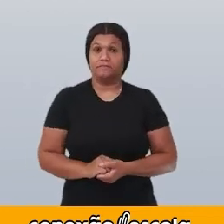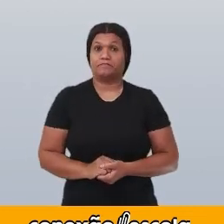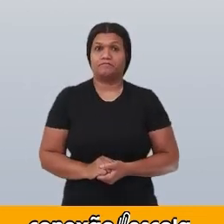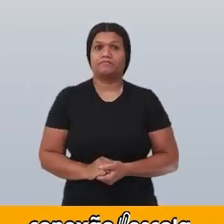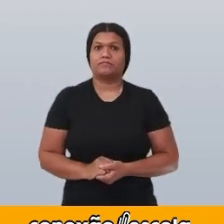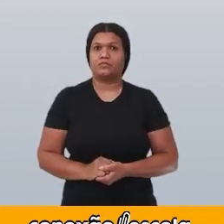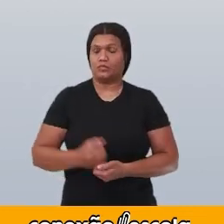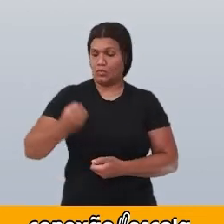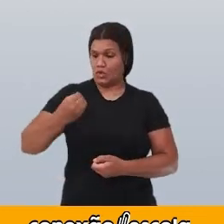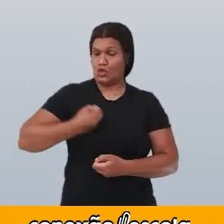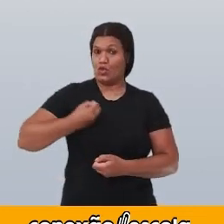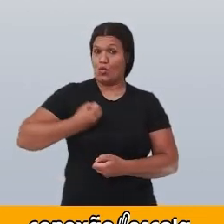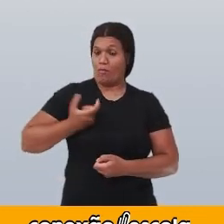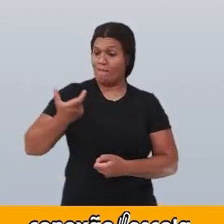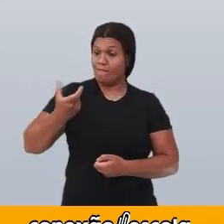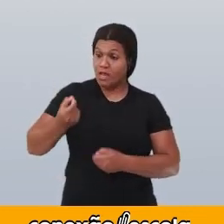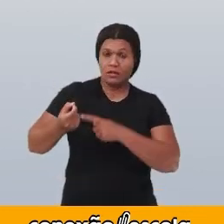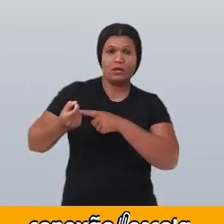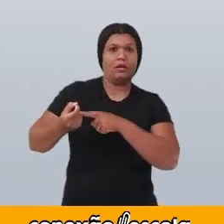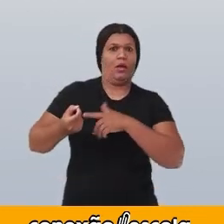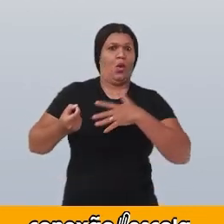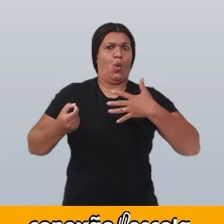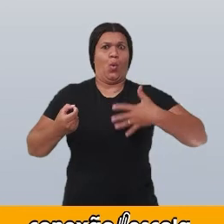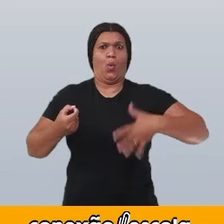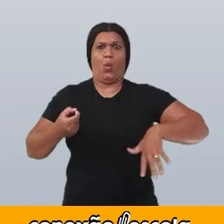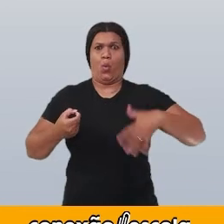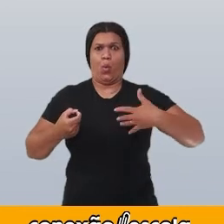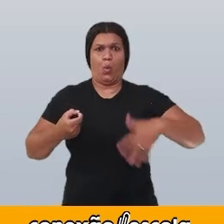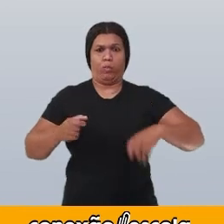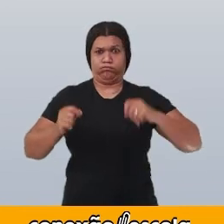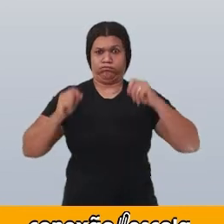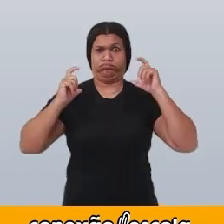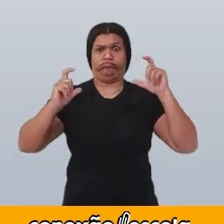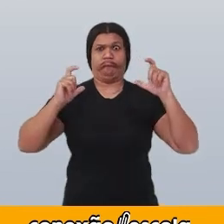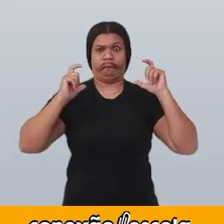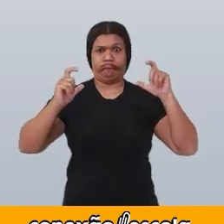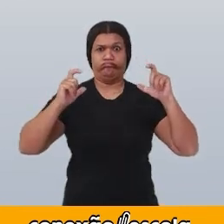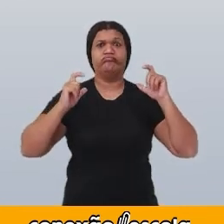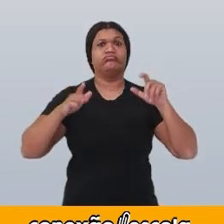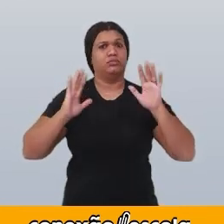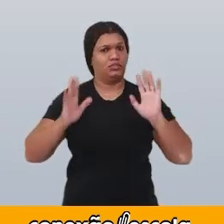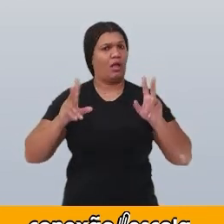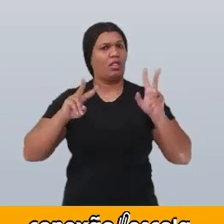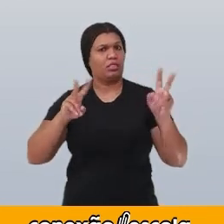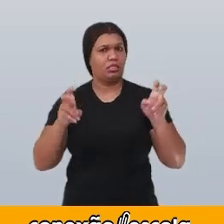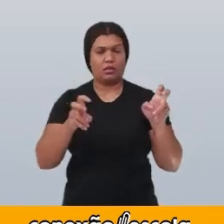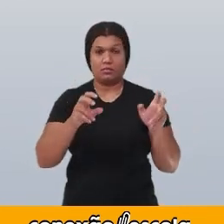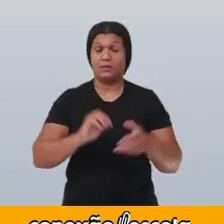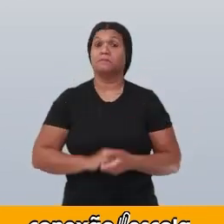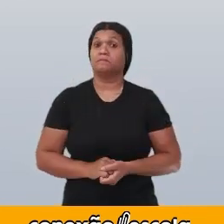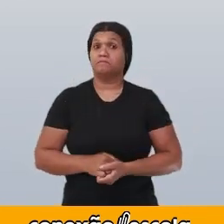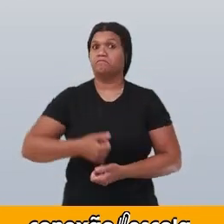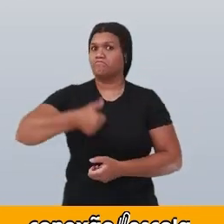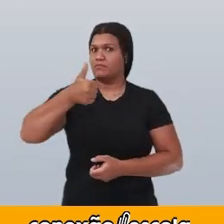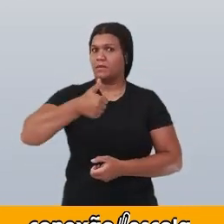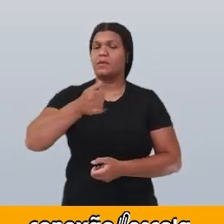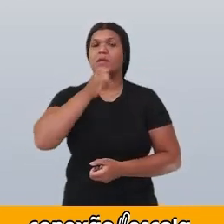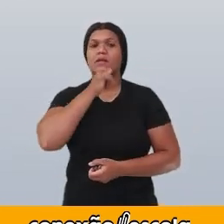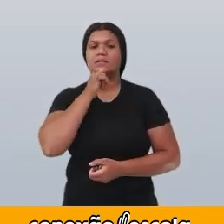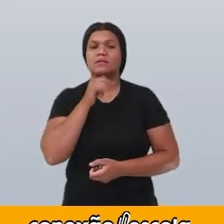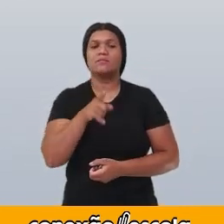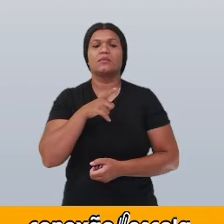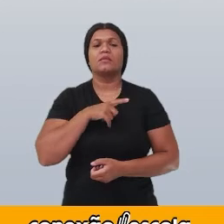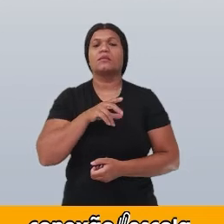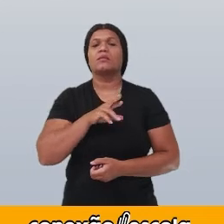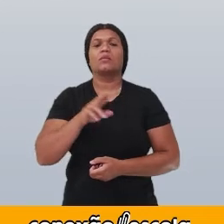Então, esse numeral aí, 20, já traz um certo impacto à manchete. No primeiro exemplo, nós temos